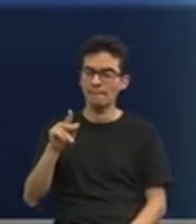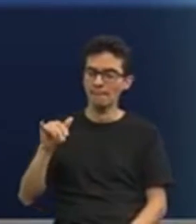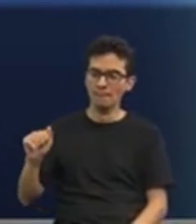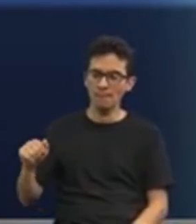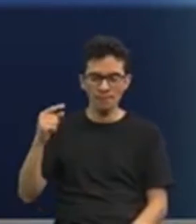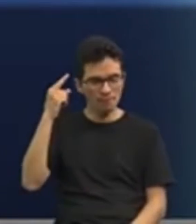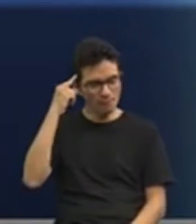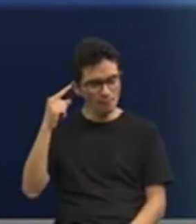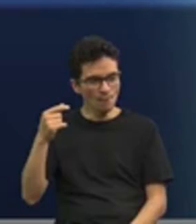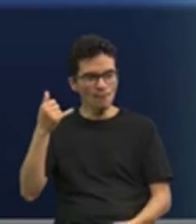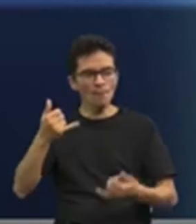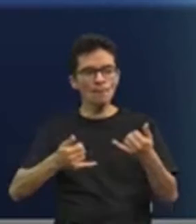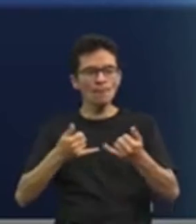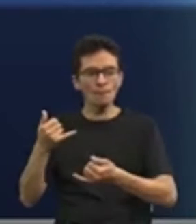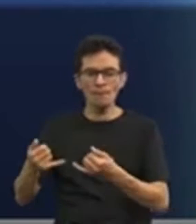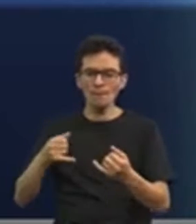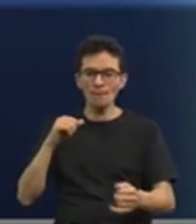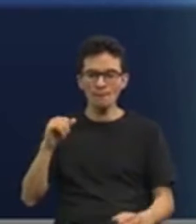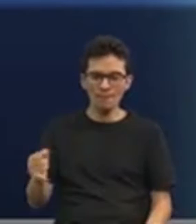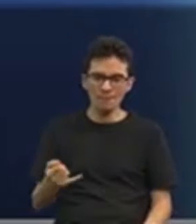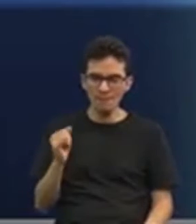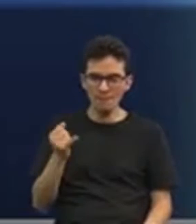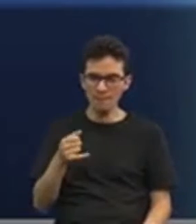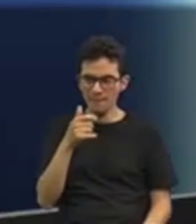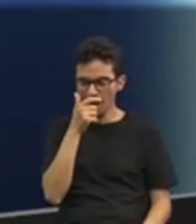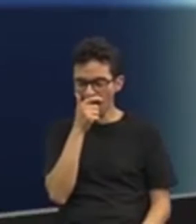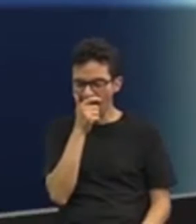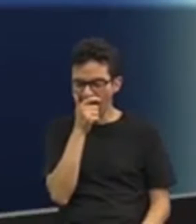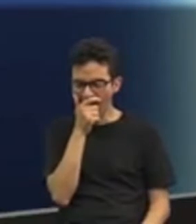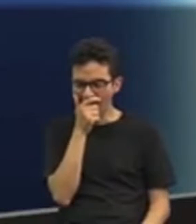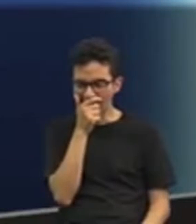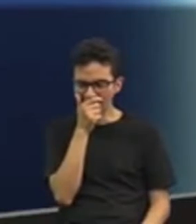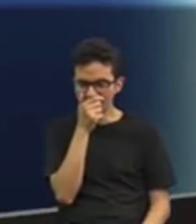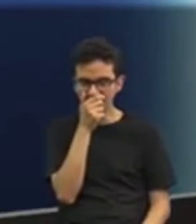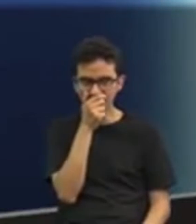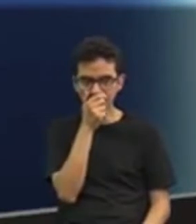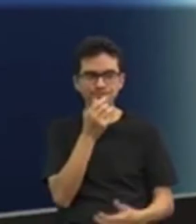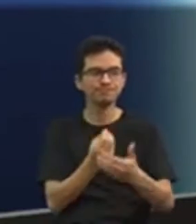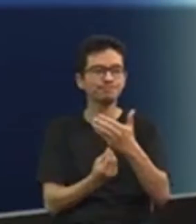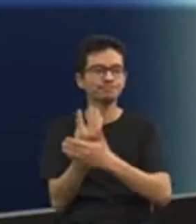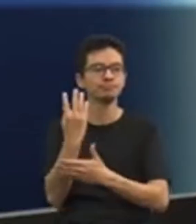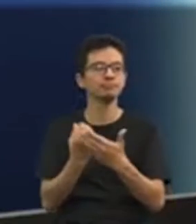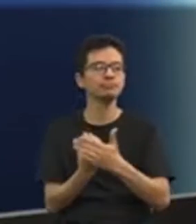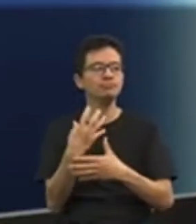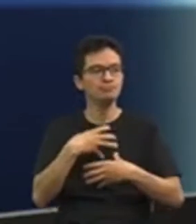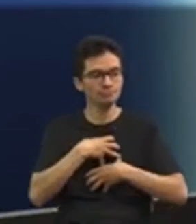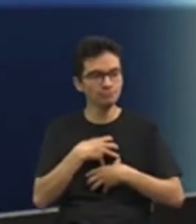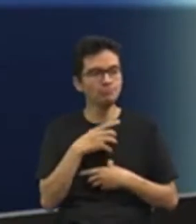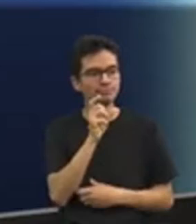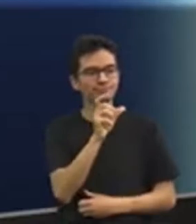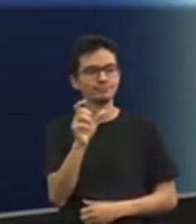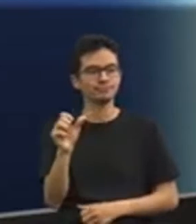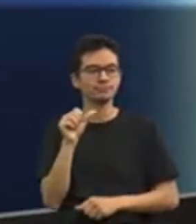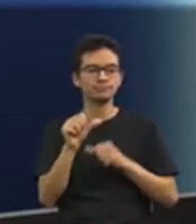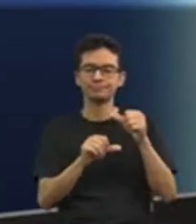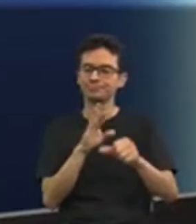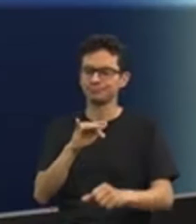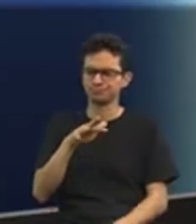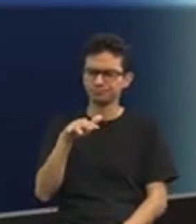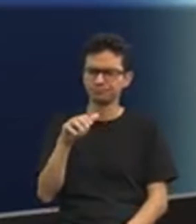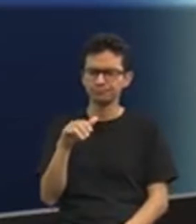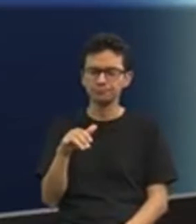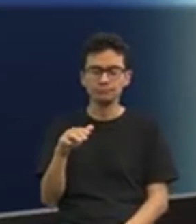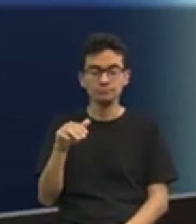é para que ele tava brincando e tá explorando aqui o processo de formação da palavra e nessa brincadeira e altera